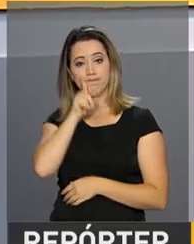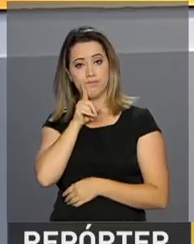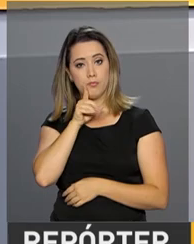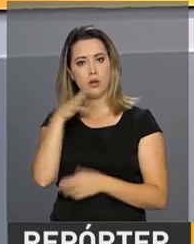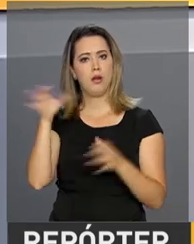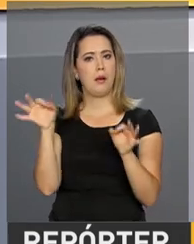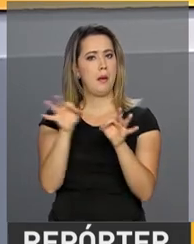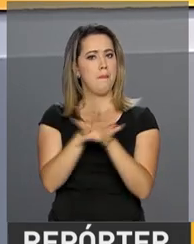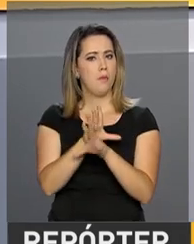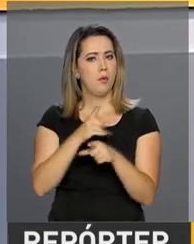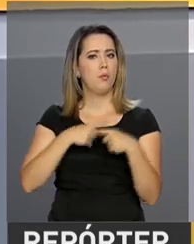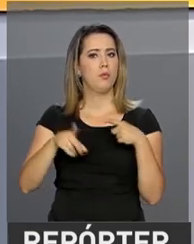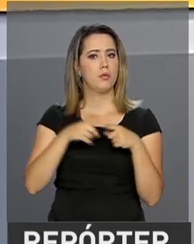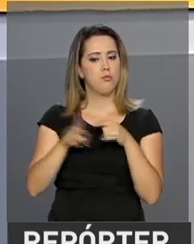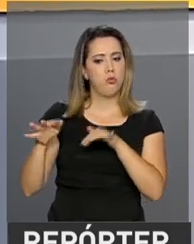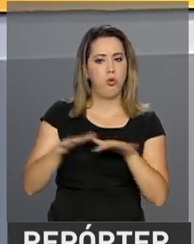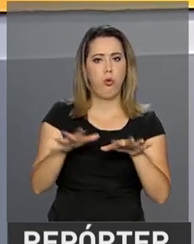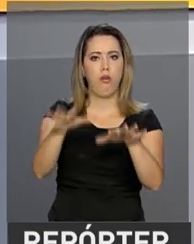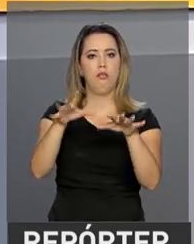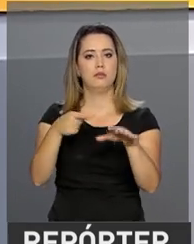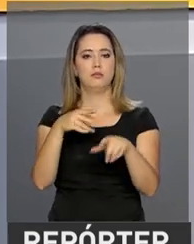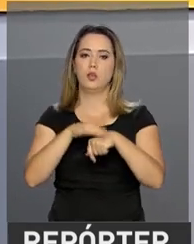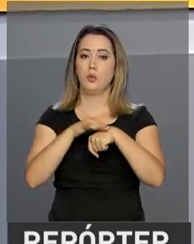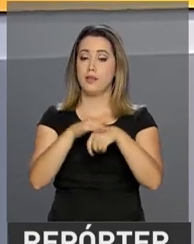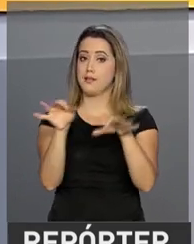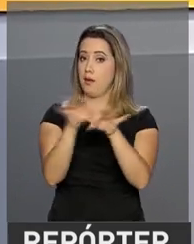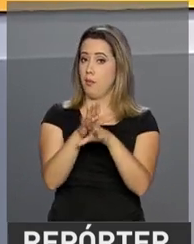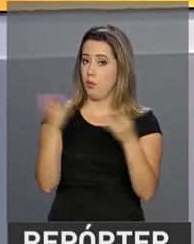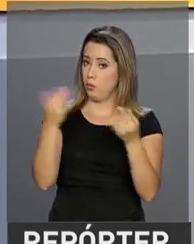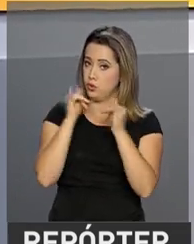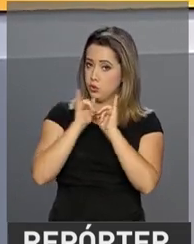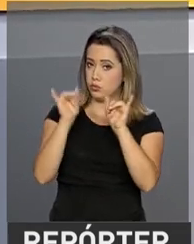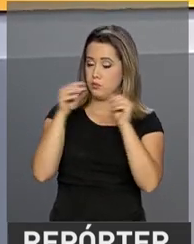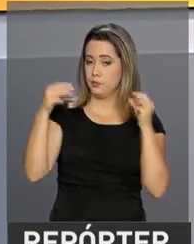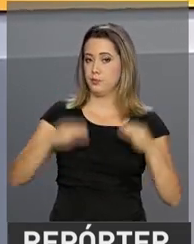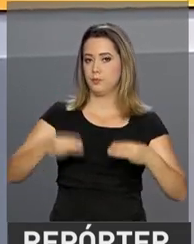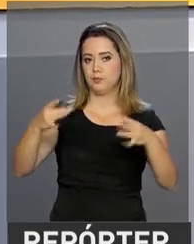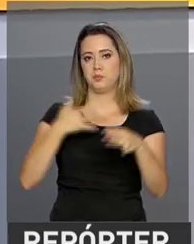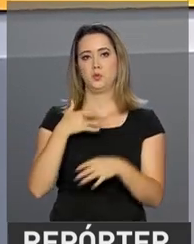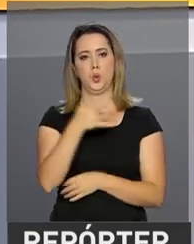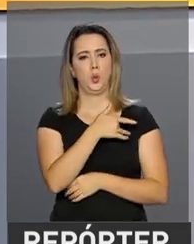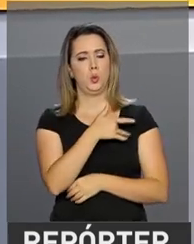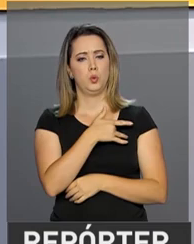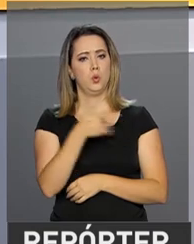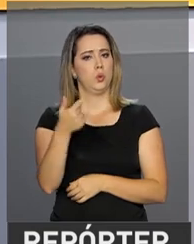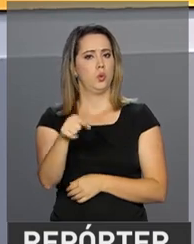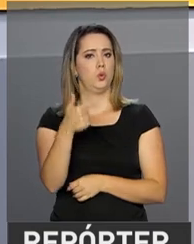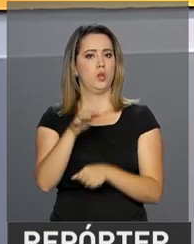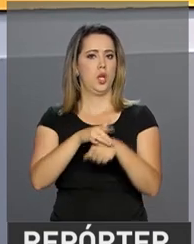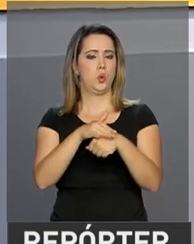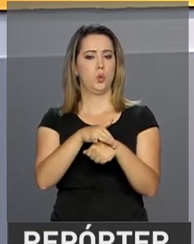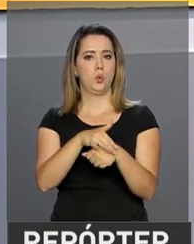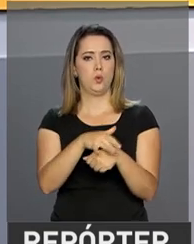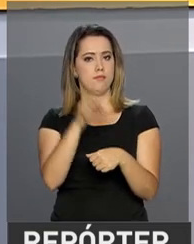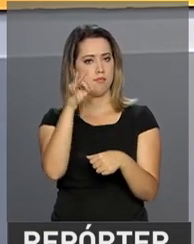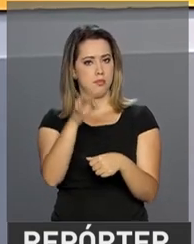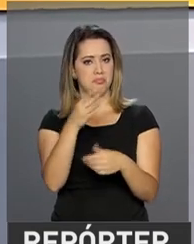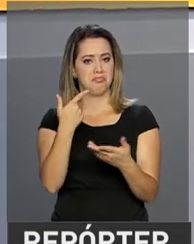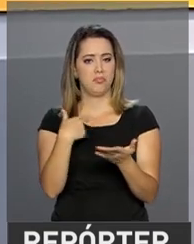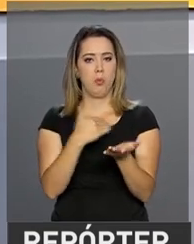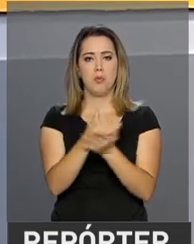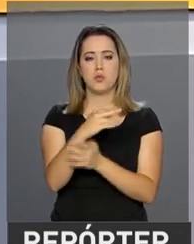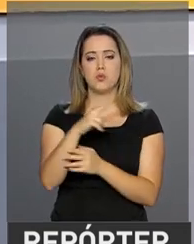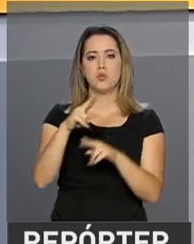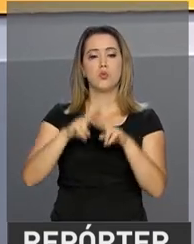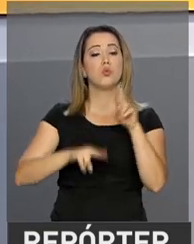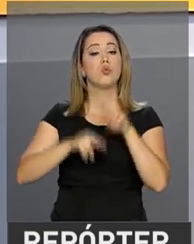fim do surto da doença foi anunciado hoje pelo Ministério da Saúde. O país não registra novos casos confirmados de febre amarela desde